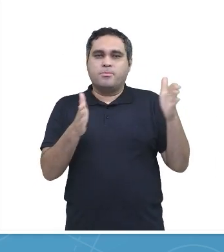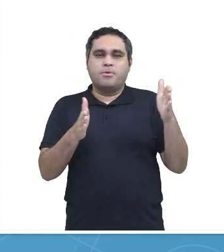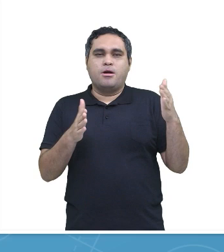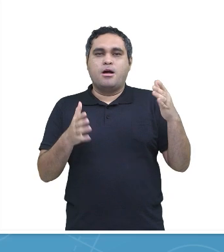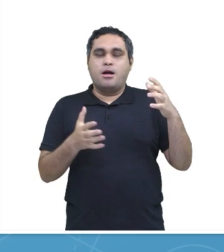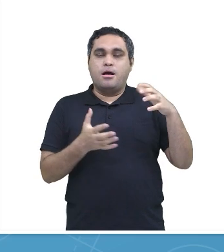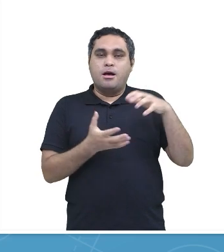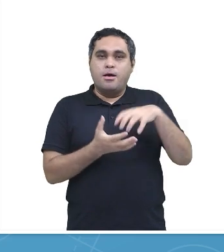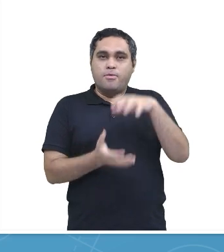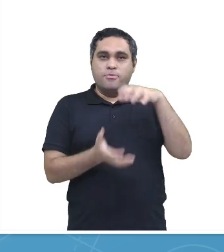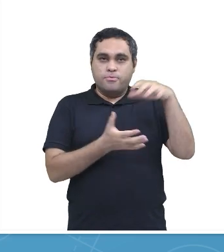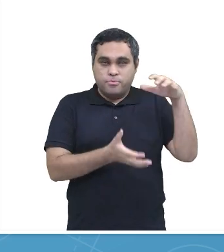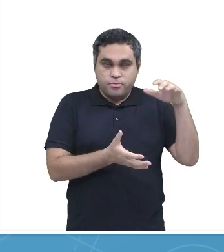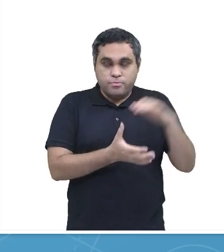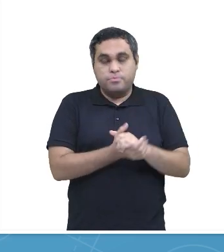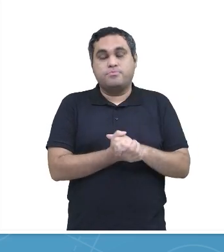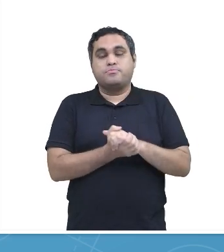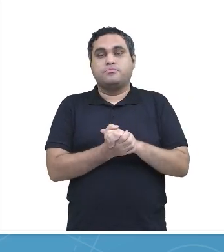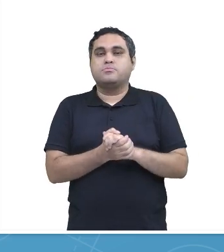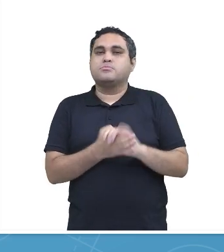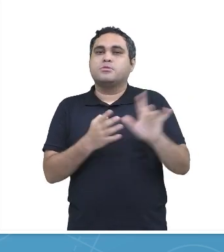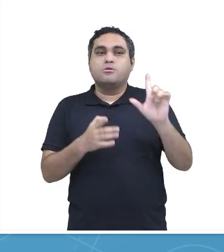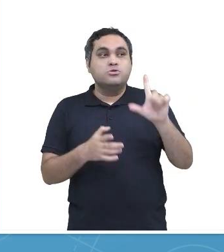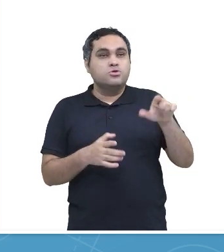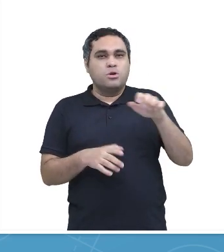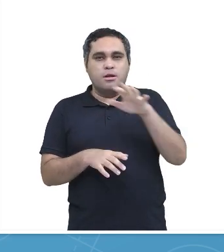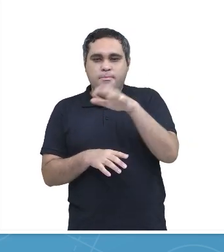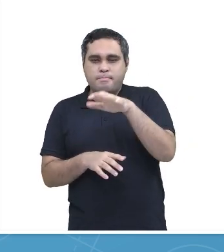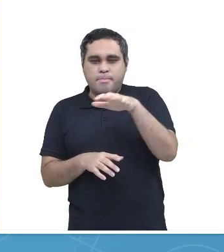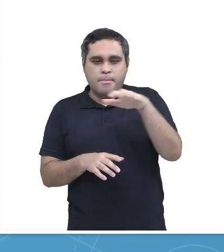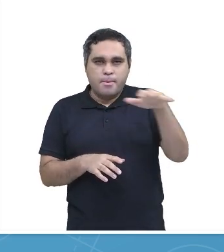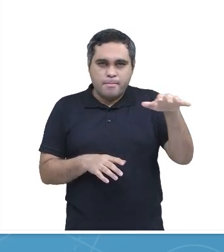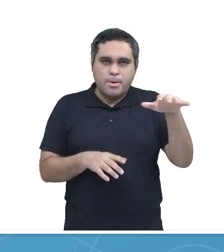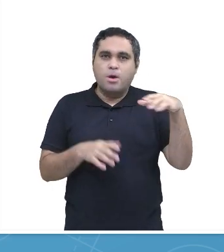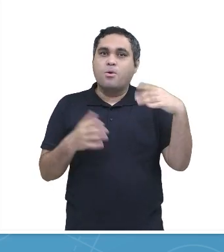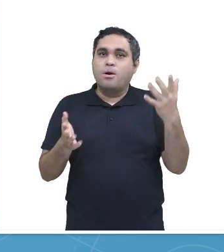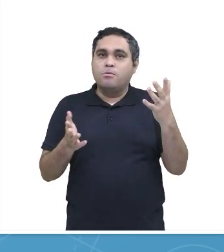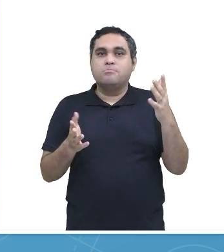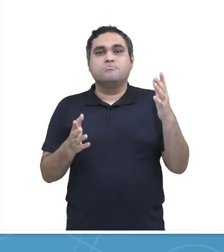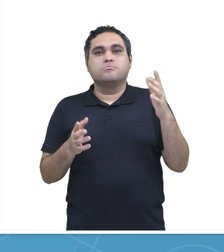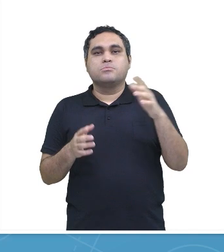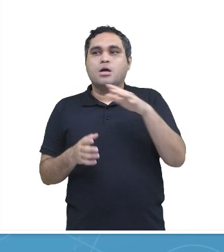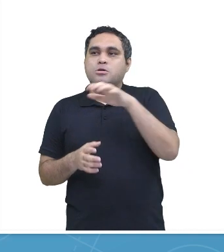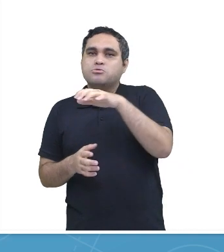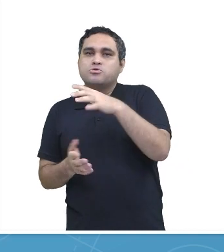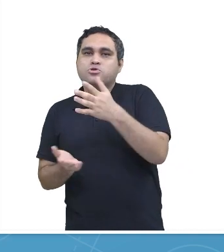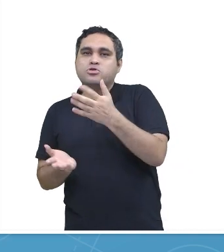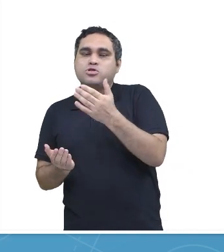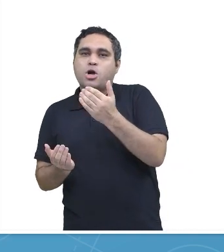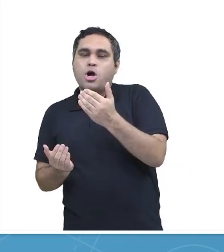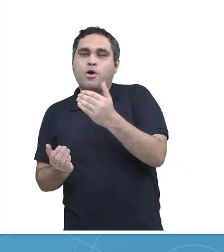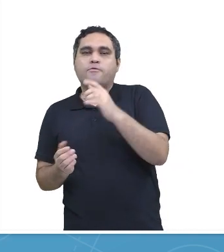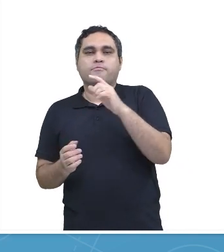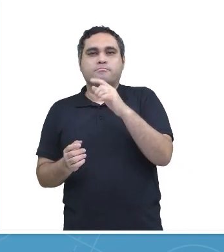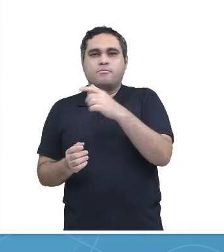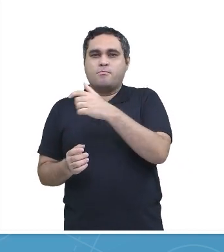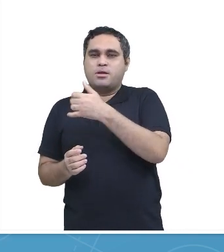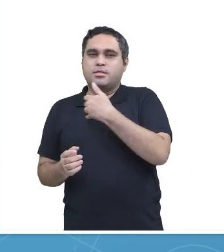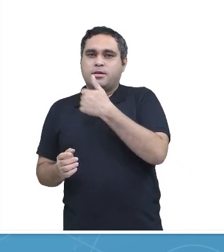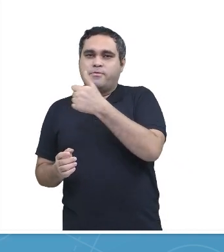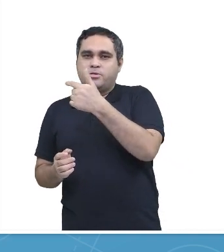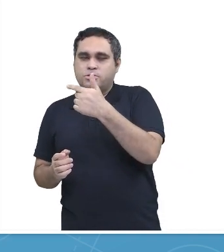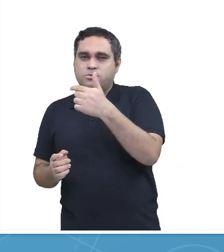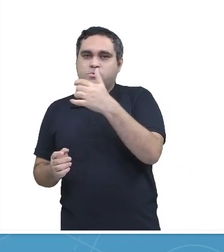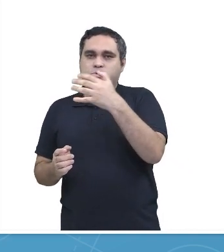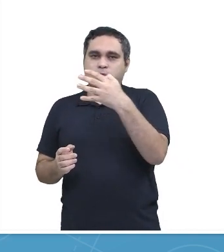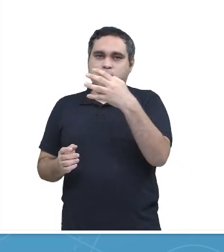seja, escolher uma delas conforme a descrição a seguir. Adulto jovem, de 21 a 30 anos, uma fase cheia de